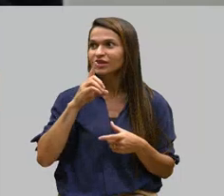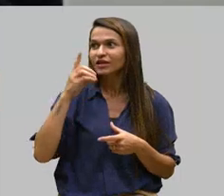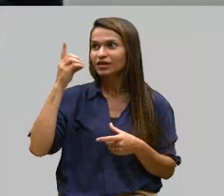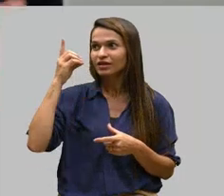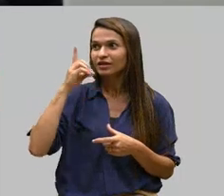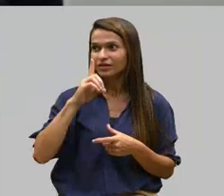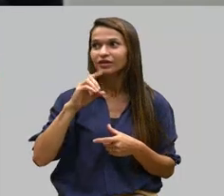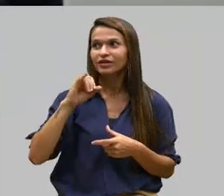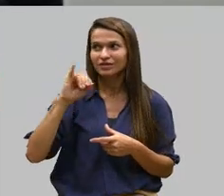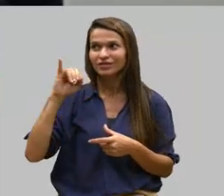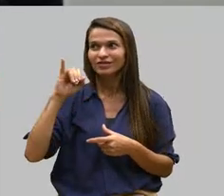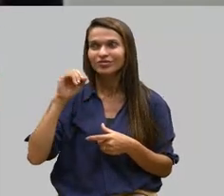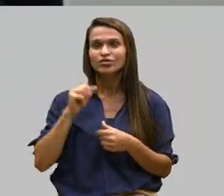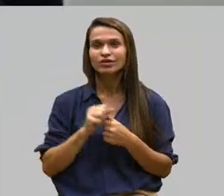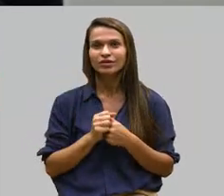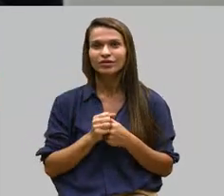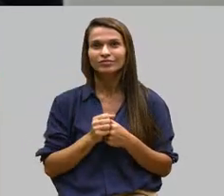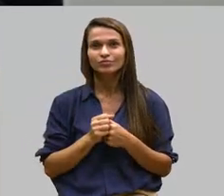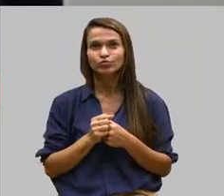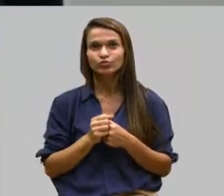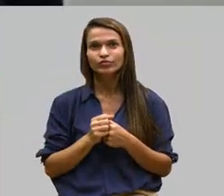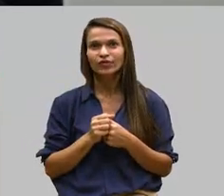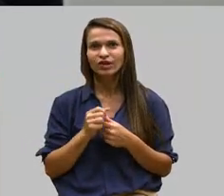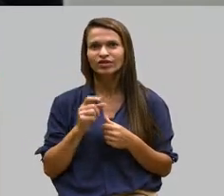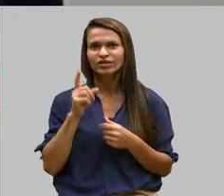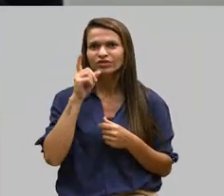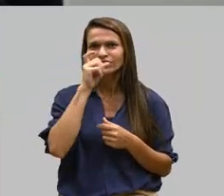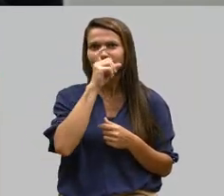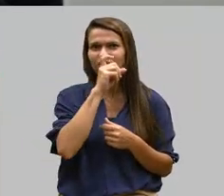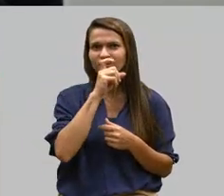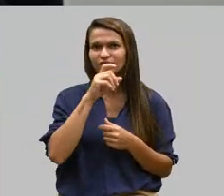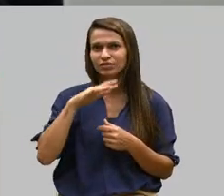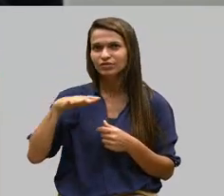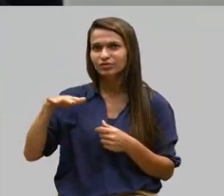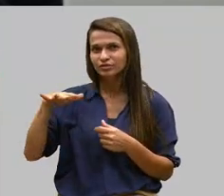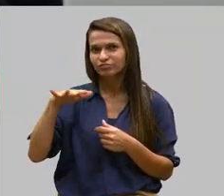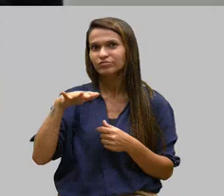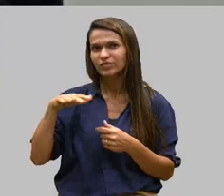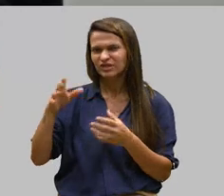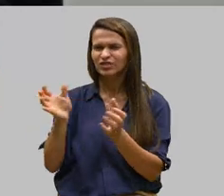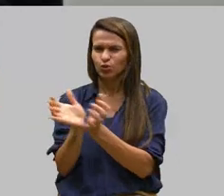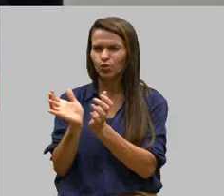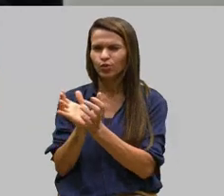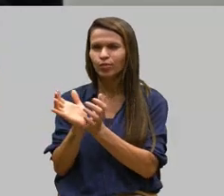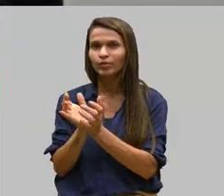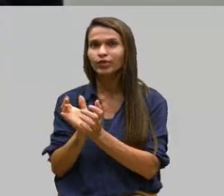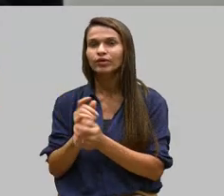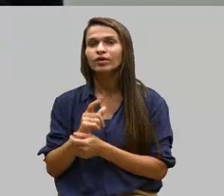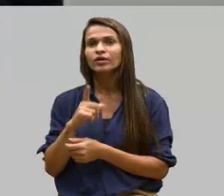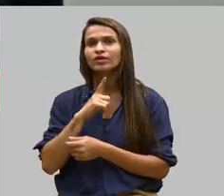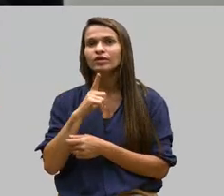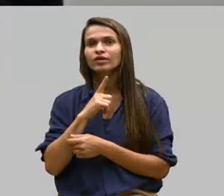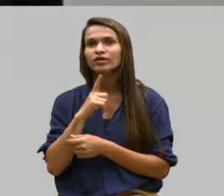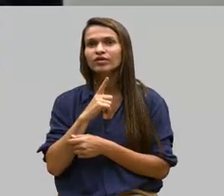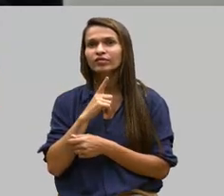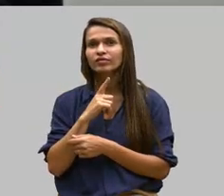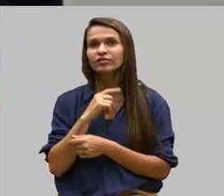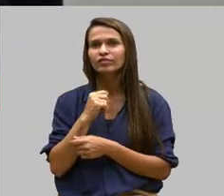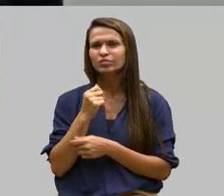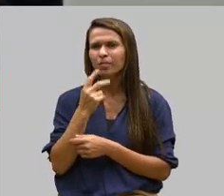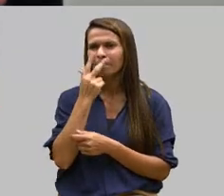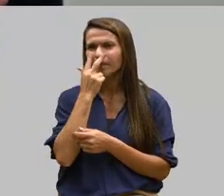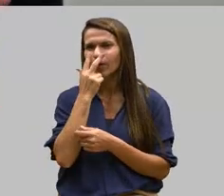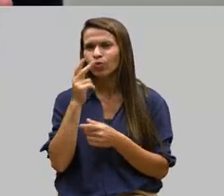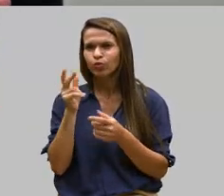então precisa ter uma atenção maior essa parte dos deficientes e nós tivemos um caso quase similar